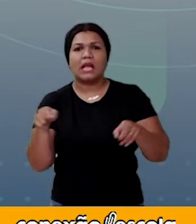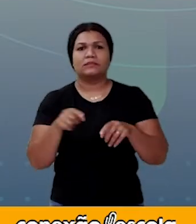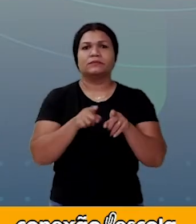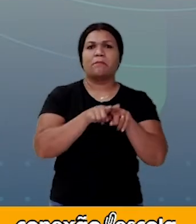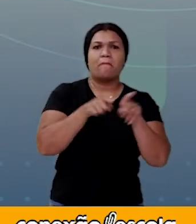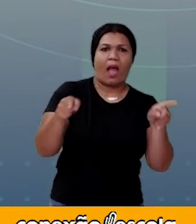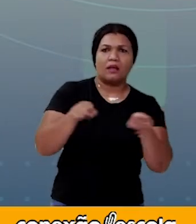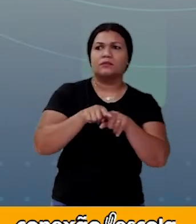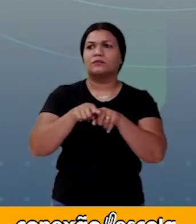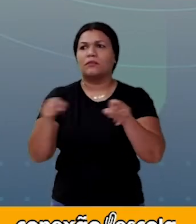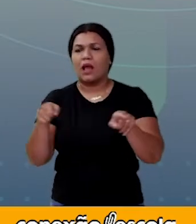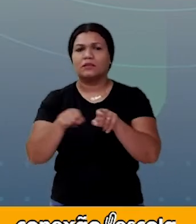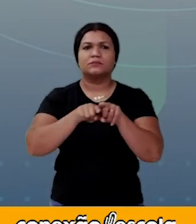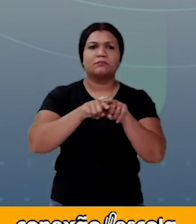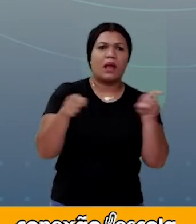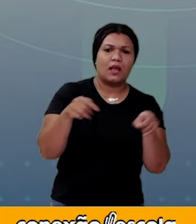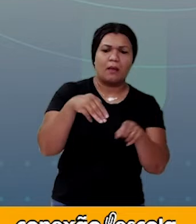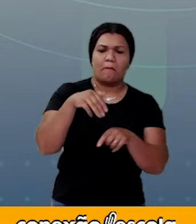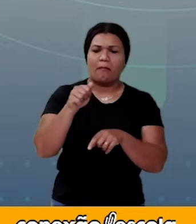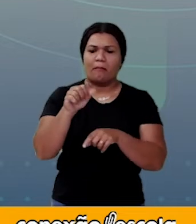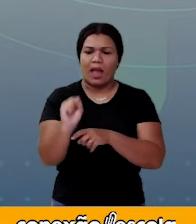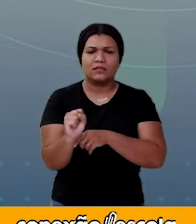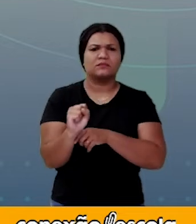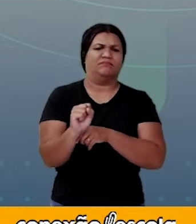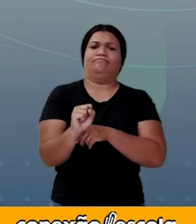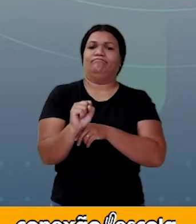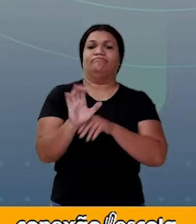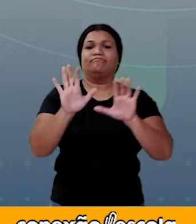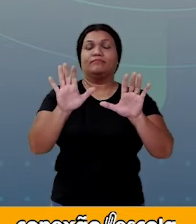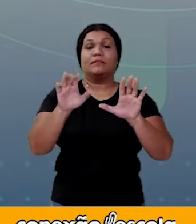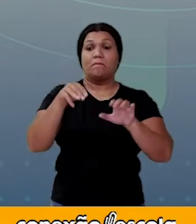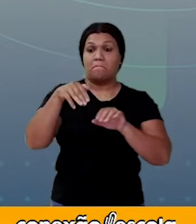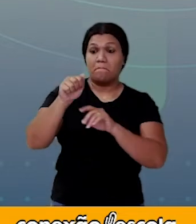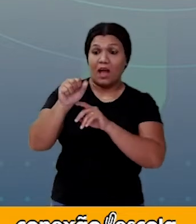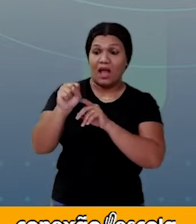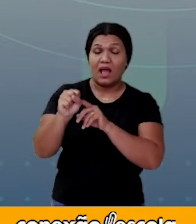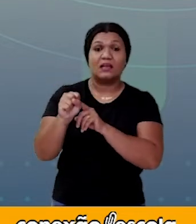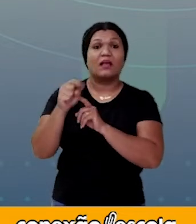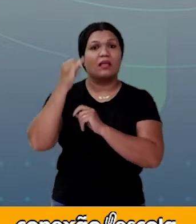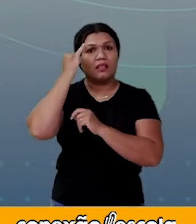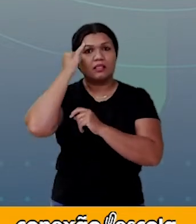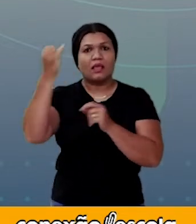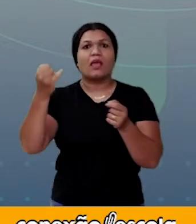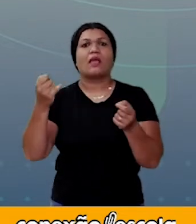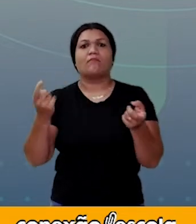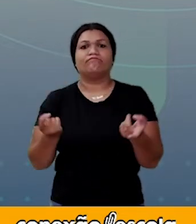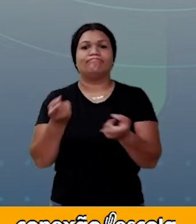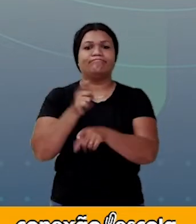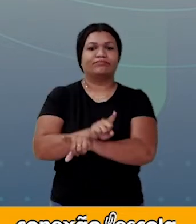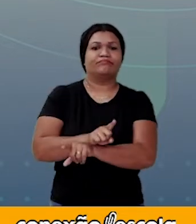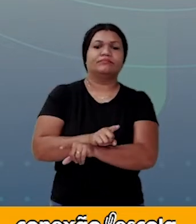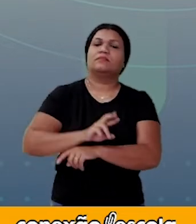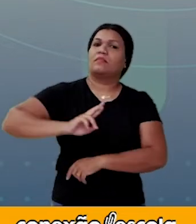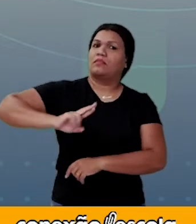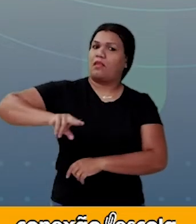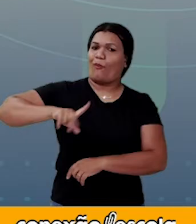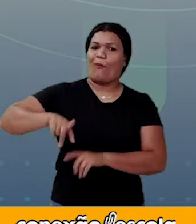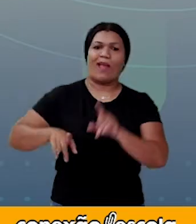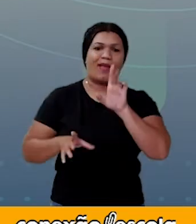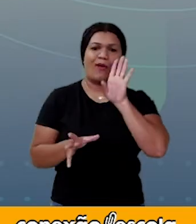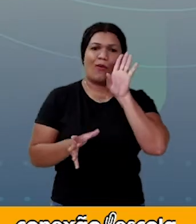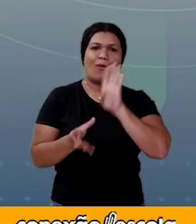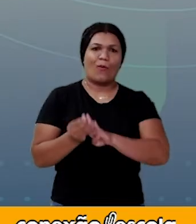precisamos entender que a palavra mas traz ideia de oposição e não de conclusão, por exemplo. Então é